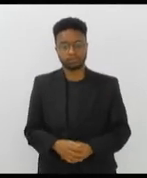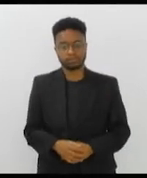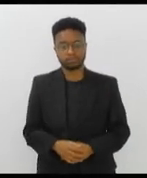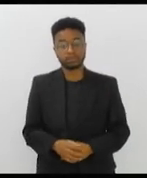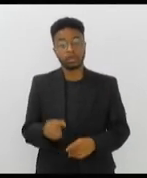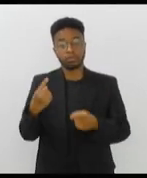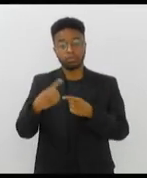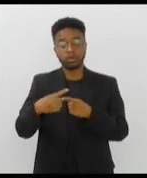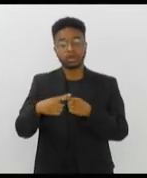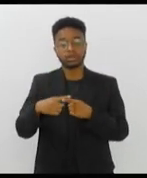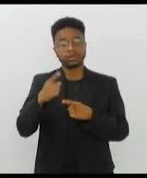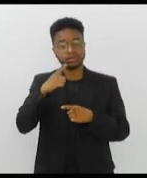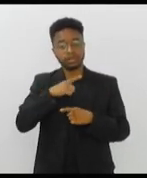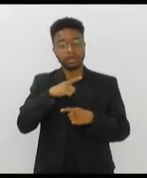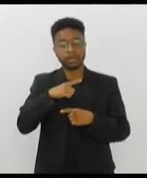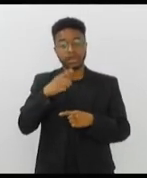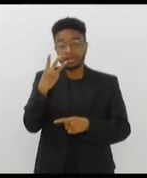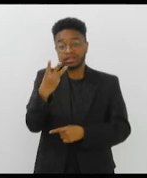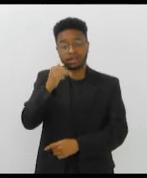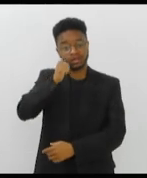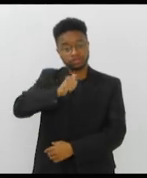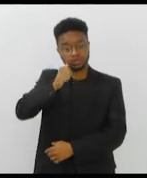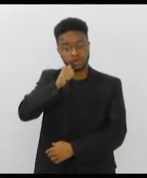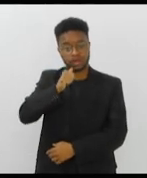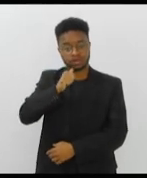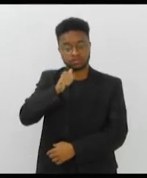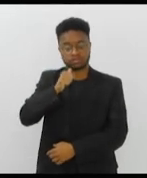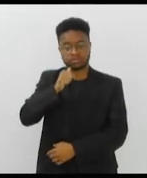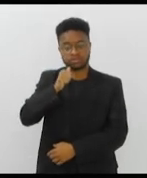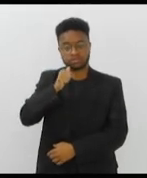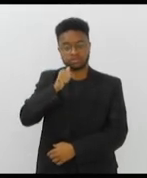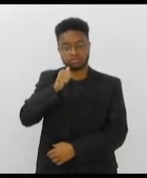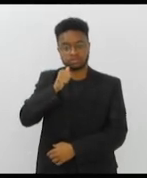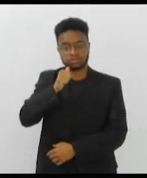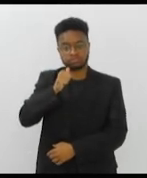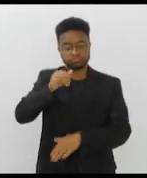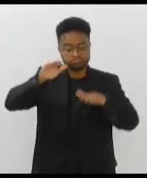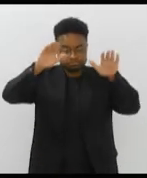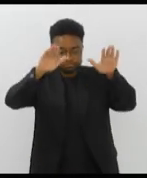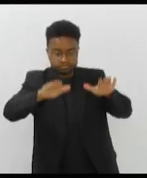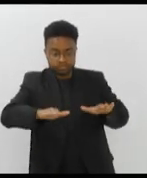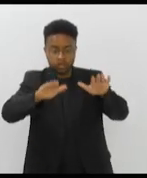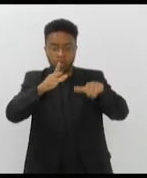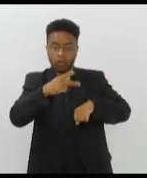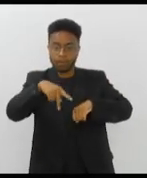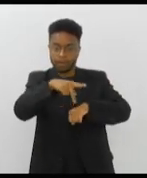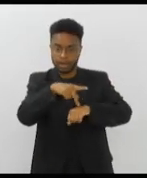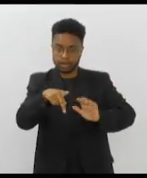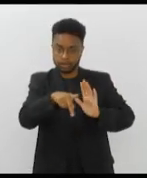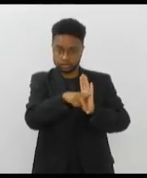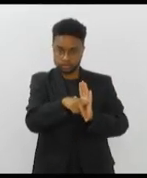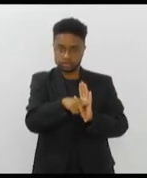estavam ali três mulheres honrando seus países,